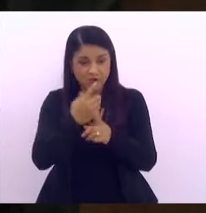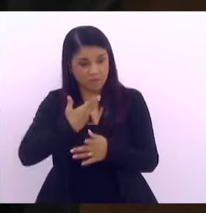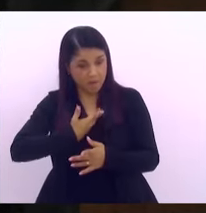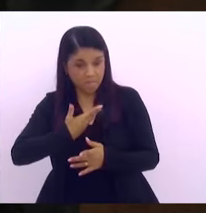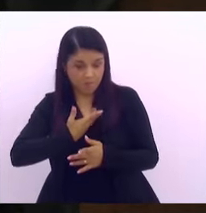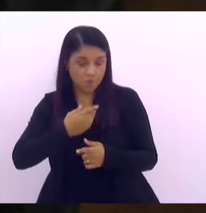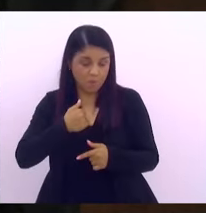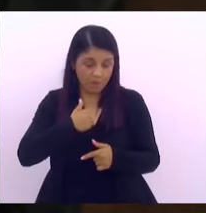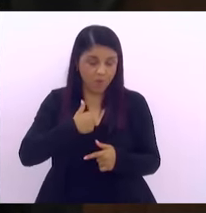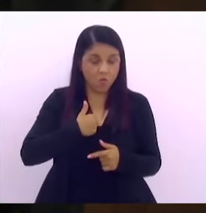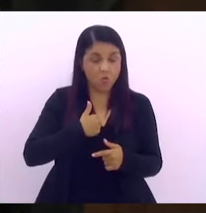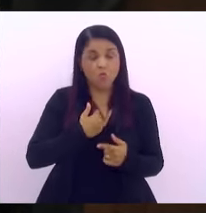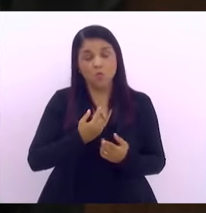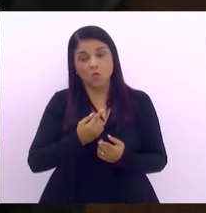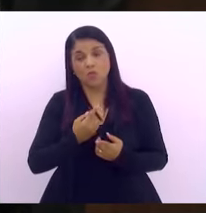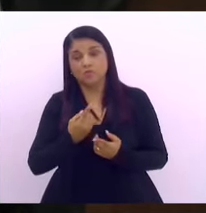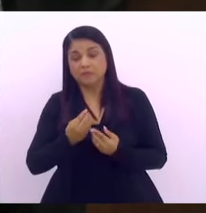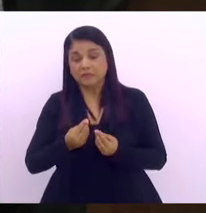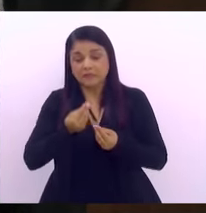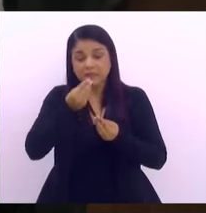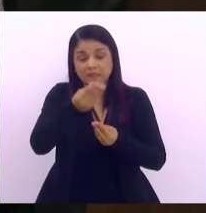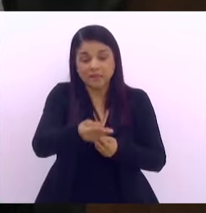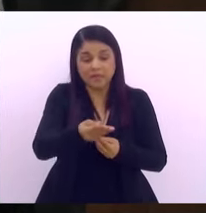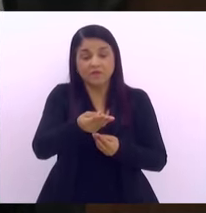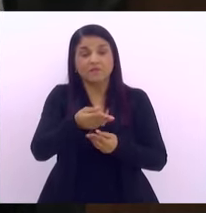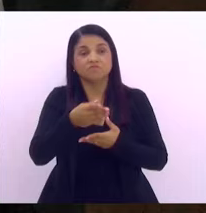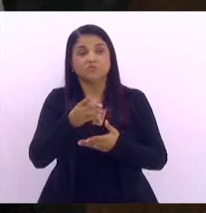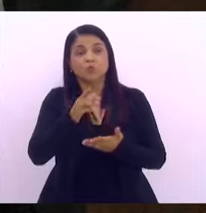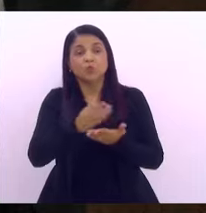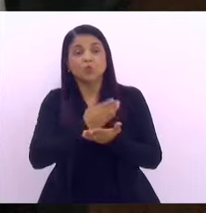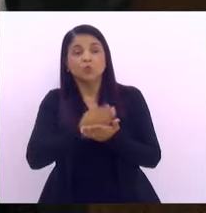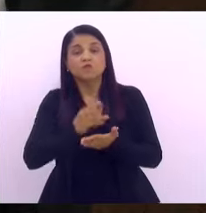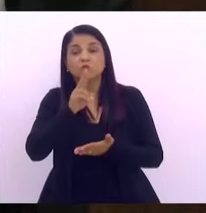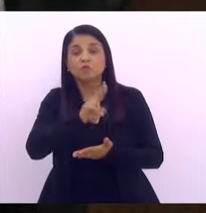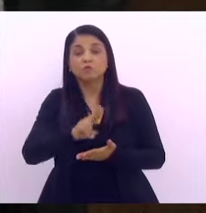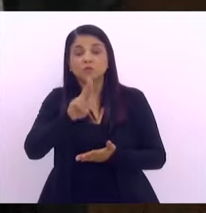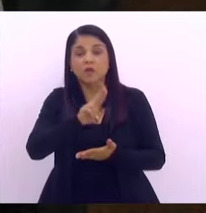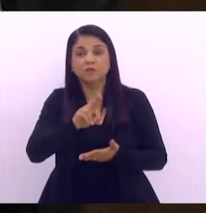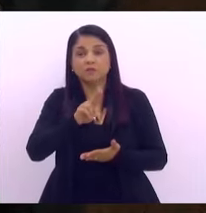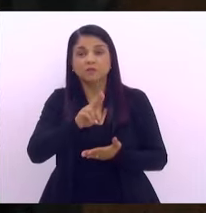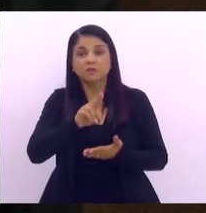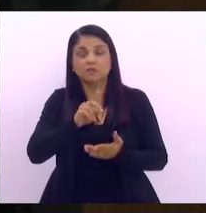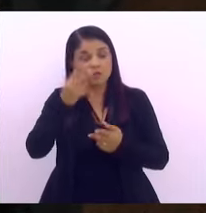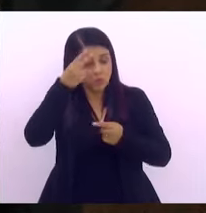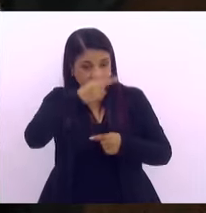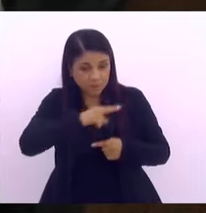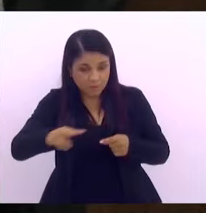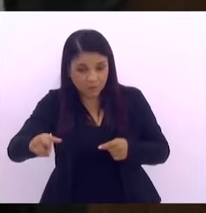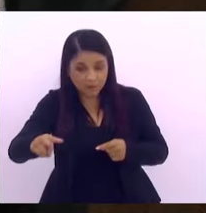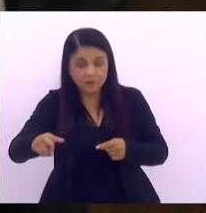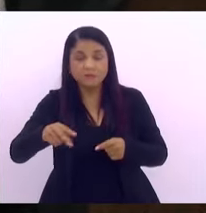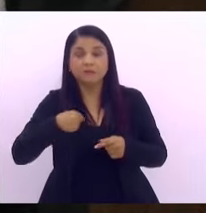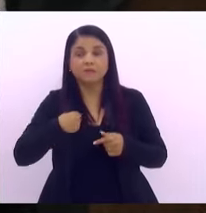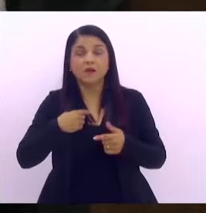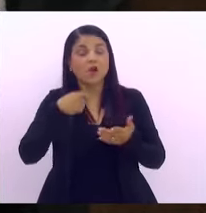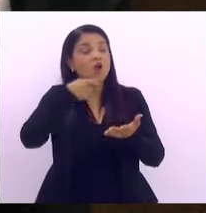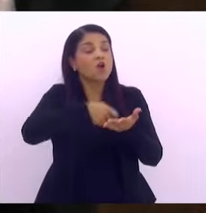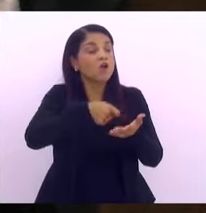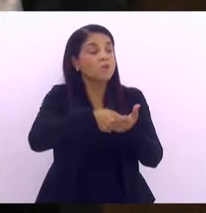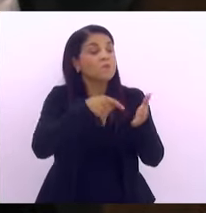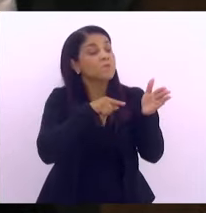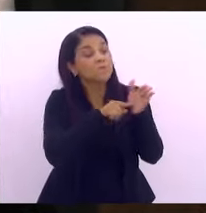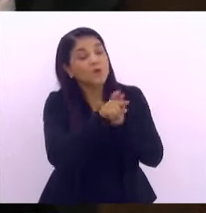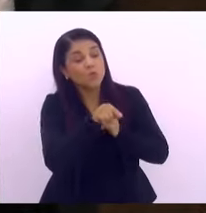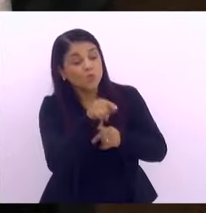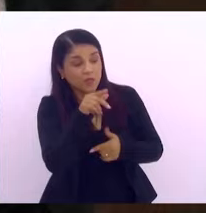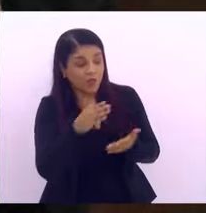ou dele, dava um livro já usado de presente, e duas semanas depois ele encontrava de novo e cobrava, fazia perguntas para ver